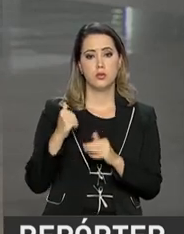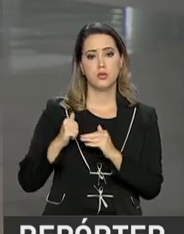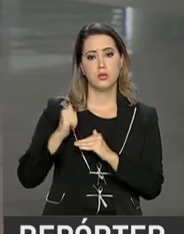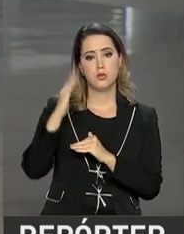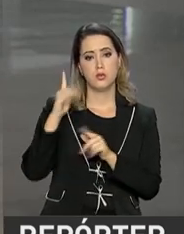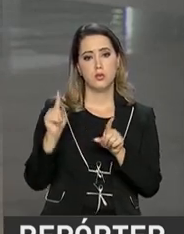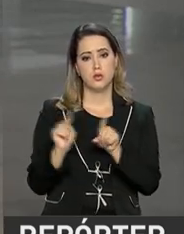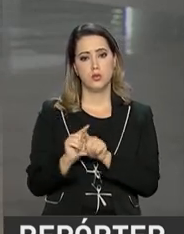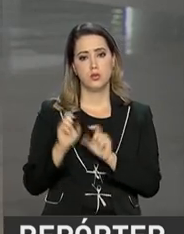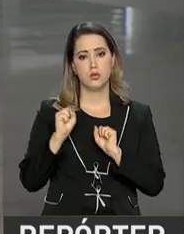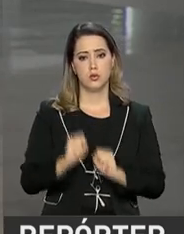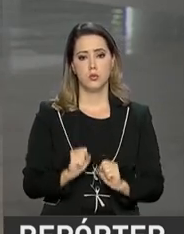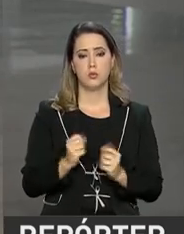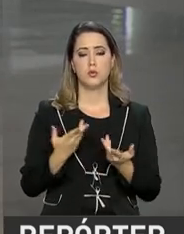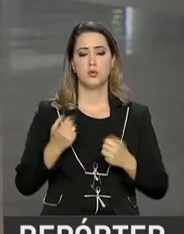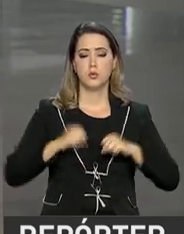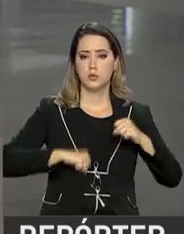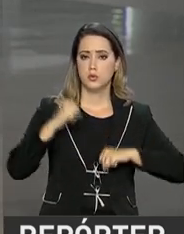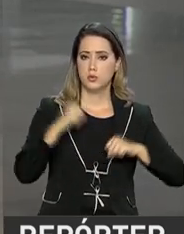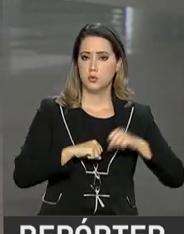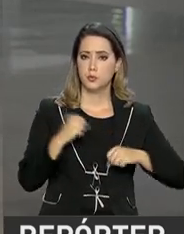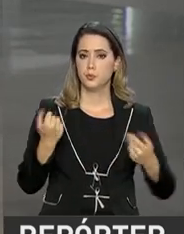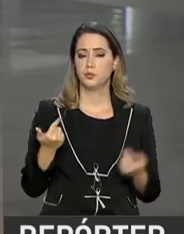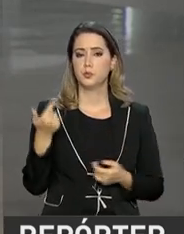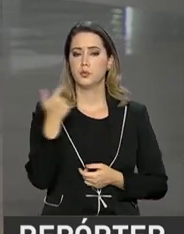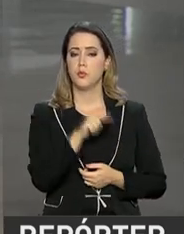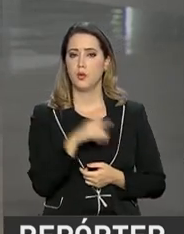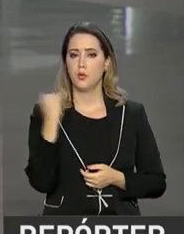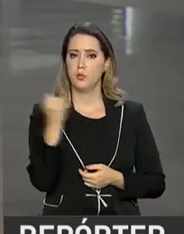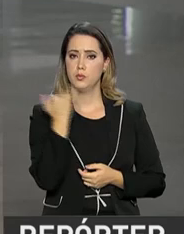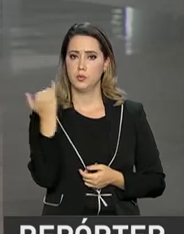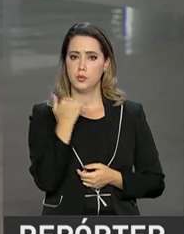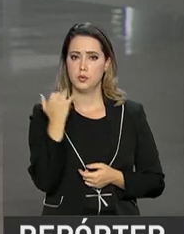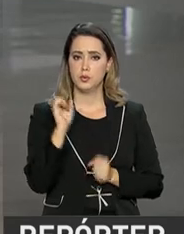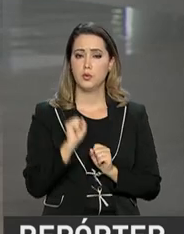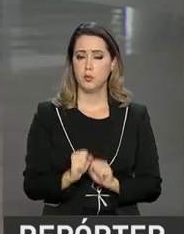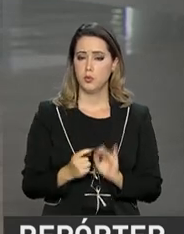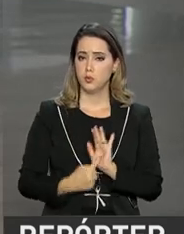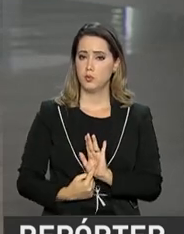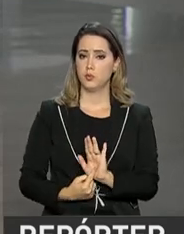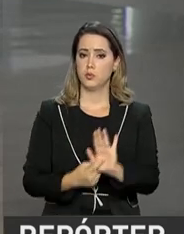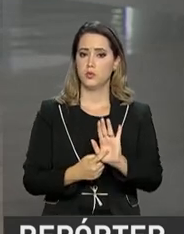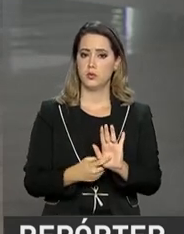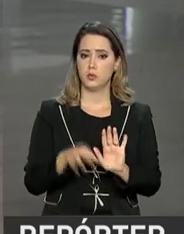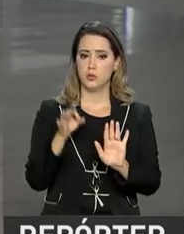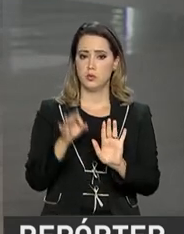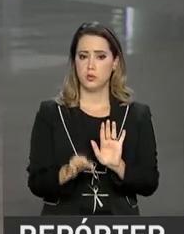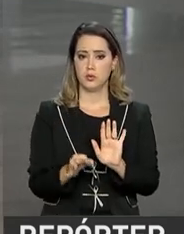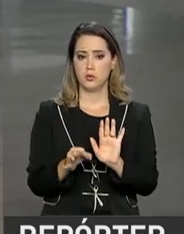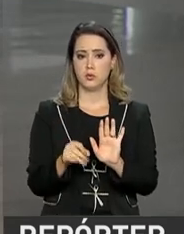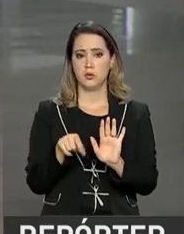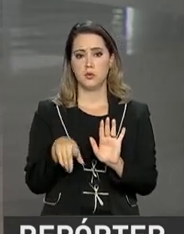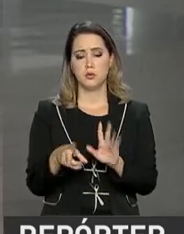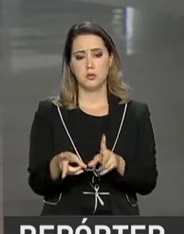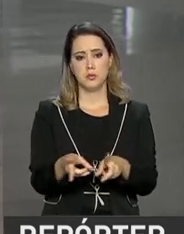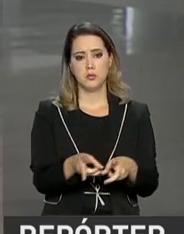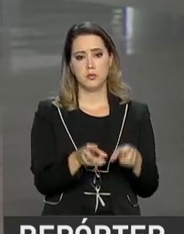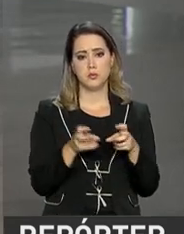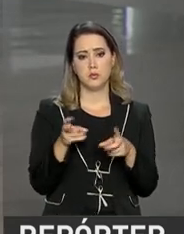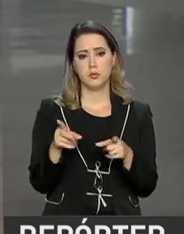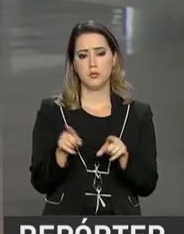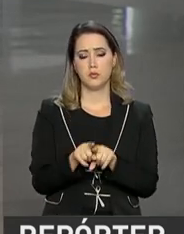capacidade instalada da indústria um outro fator que pode demonstrar e confirmar esta perspectiva